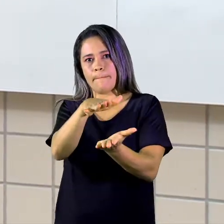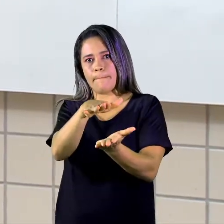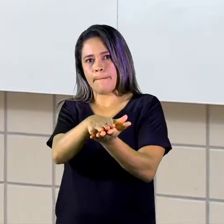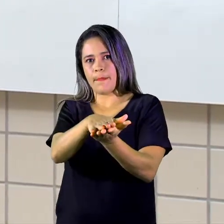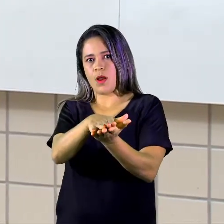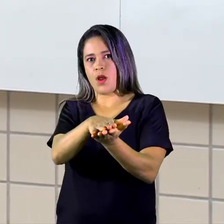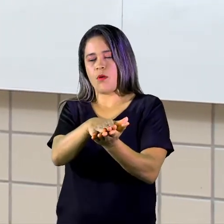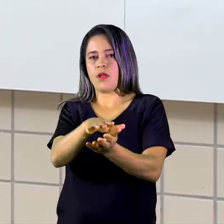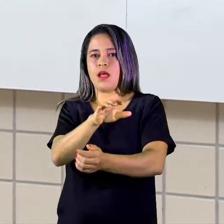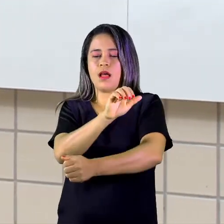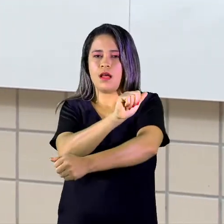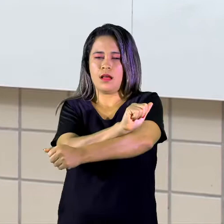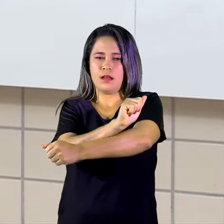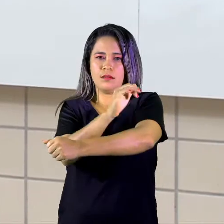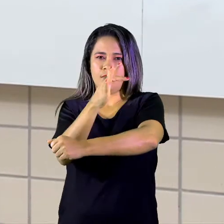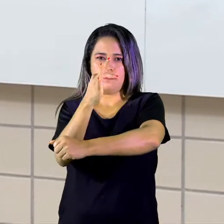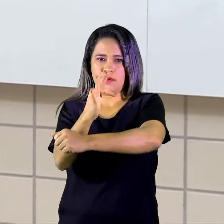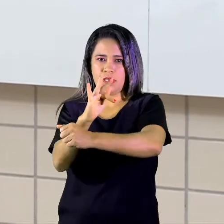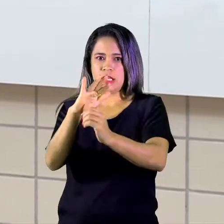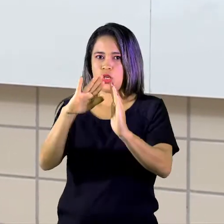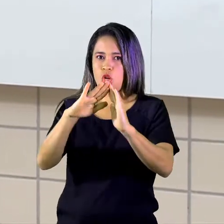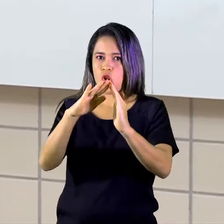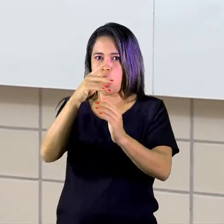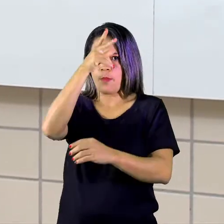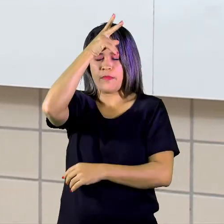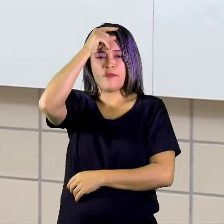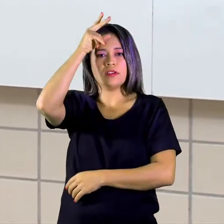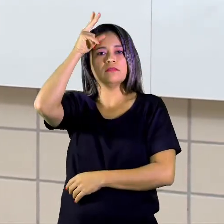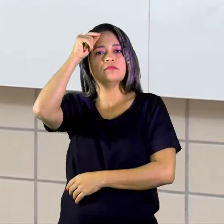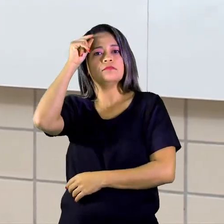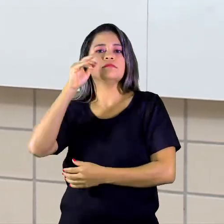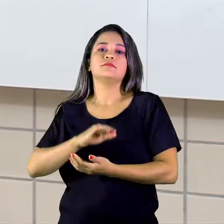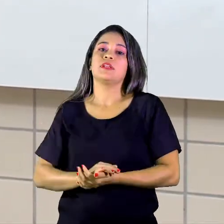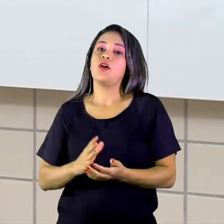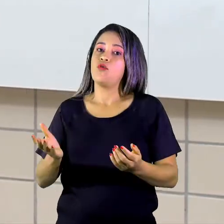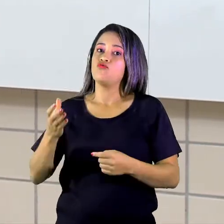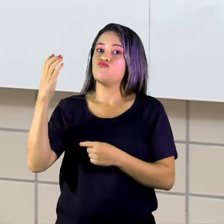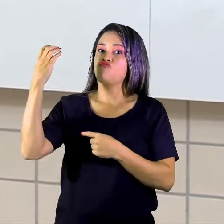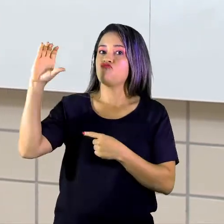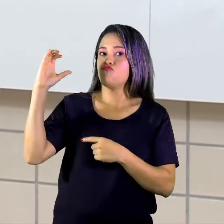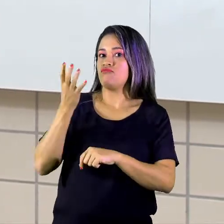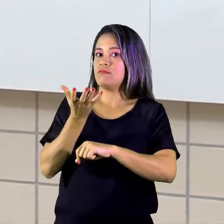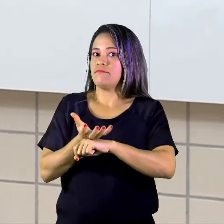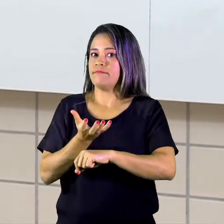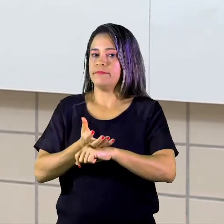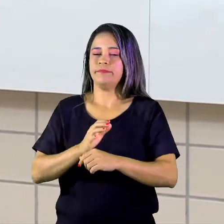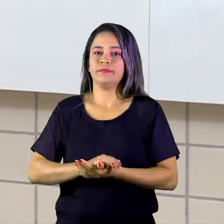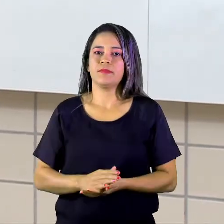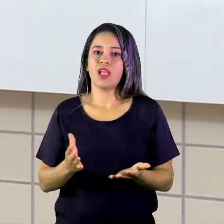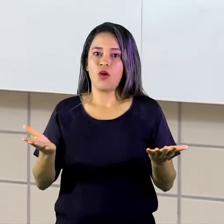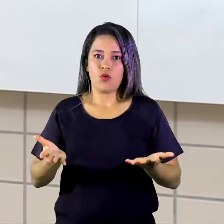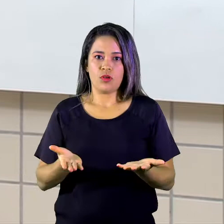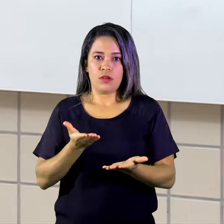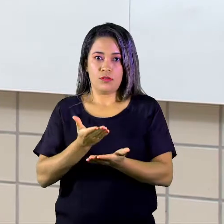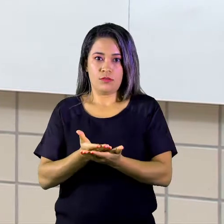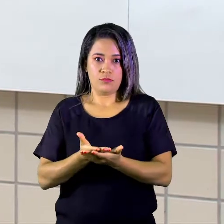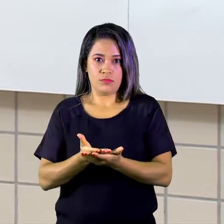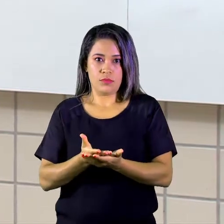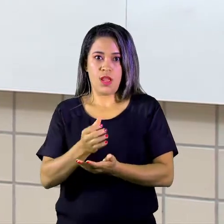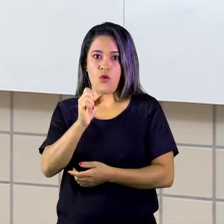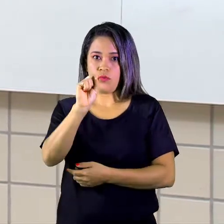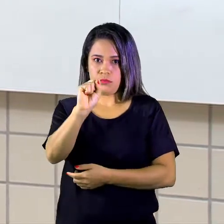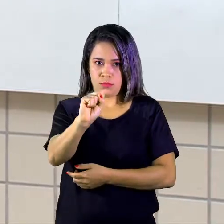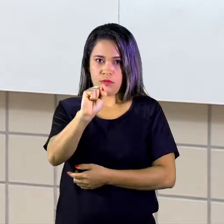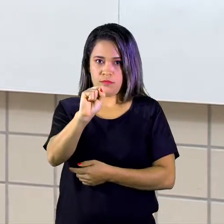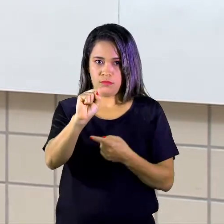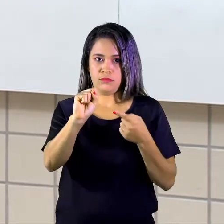Anne Frank, e vou trabalhar o componente curricular Ciências. A nossa aula de hoje é a 8ª aula de Ciências